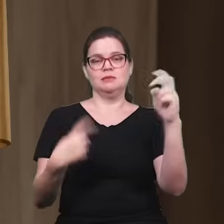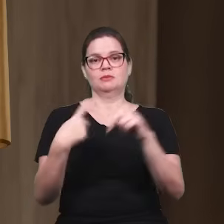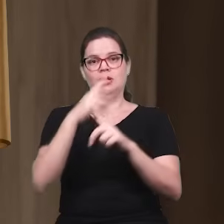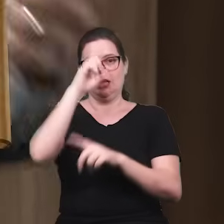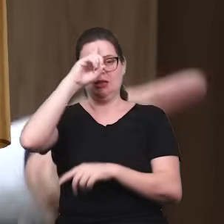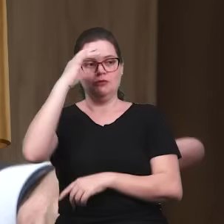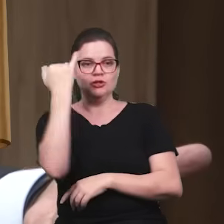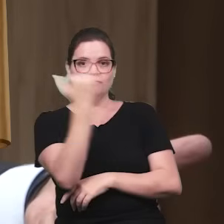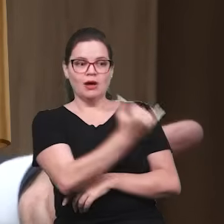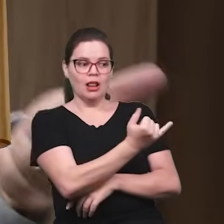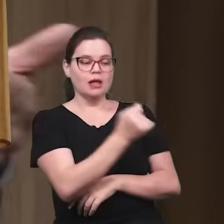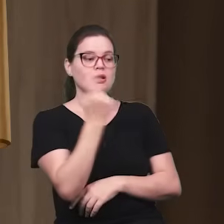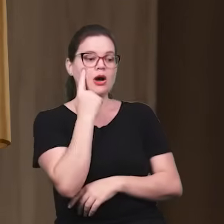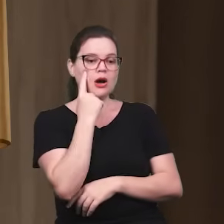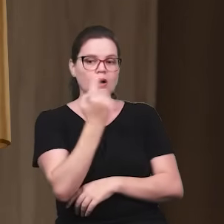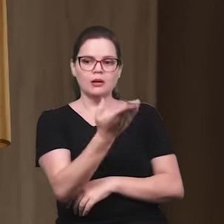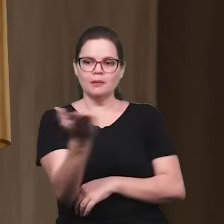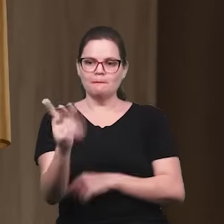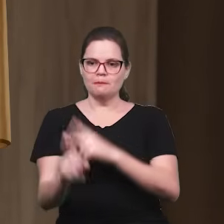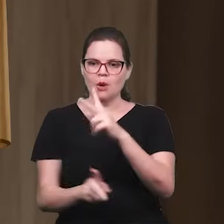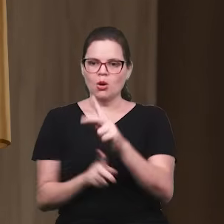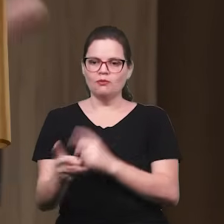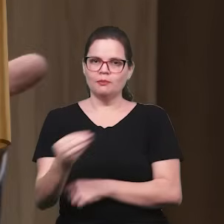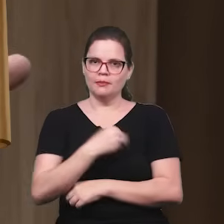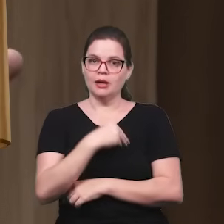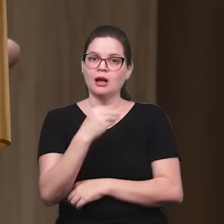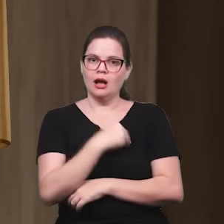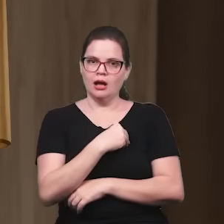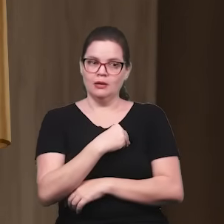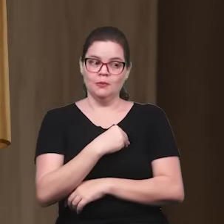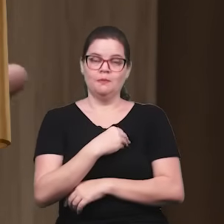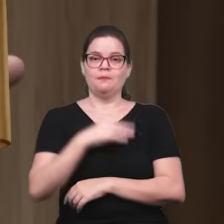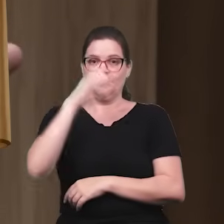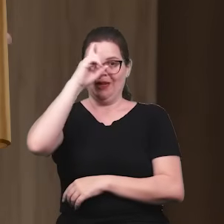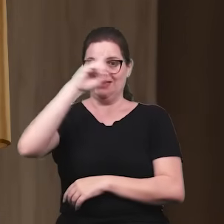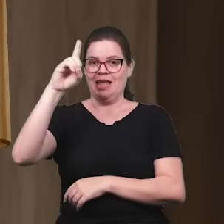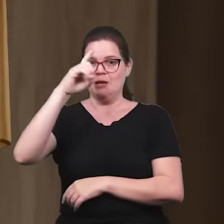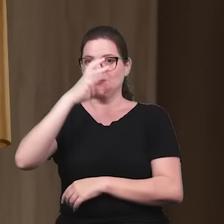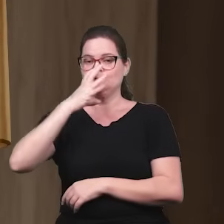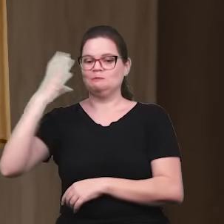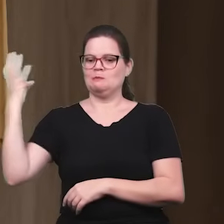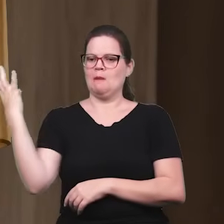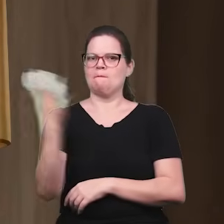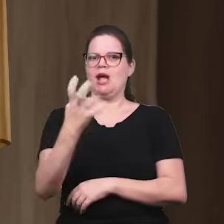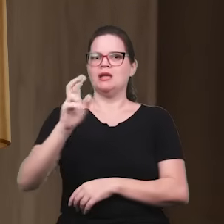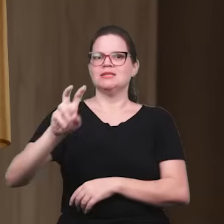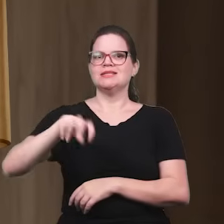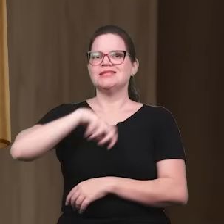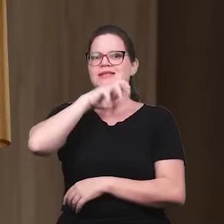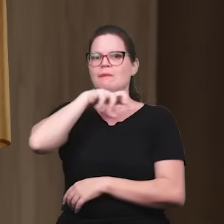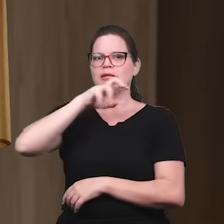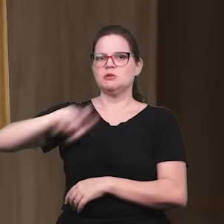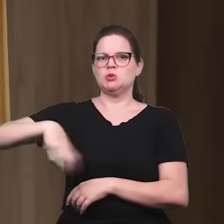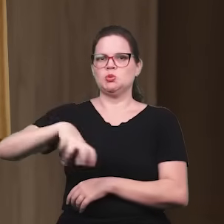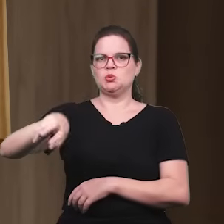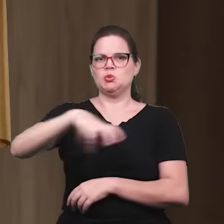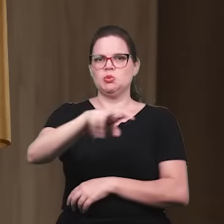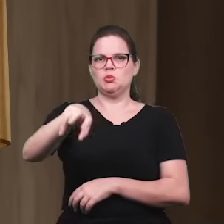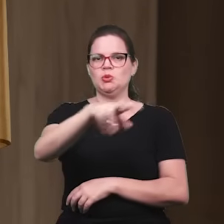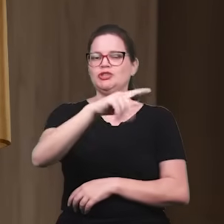que o povo havia pecado. Deus envia ali as serpentes abrasadoras, né,